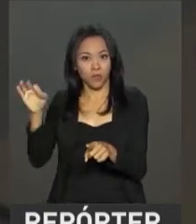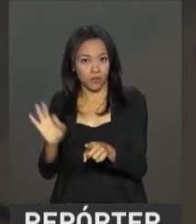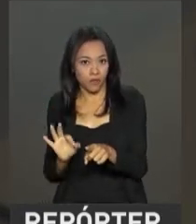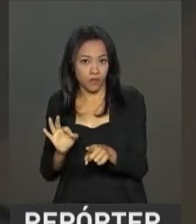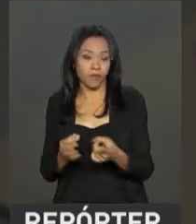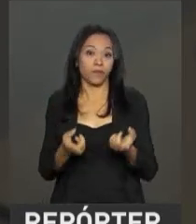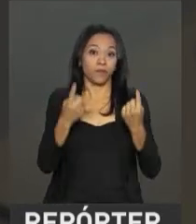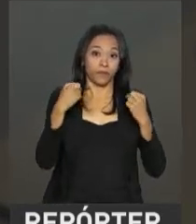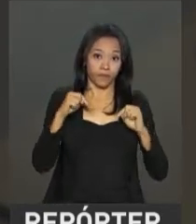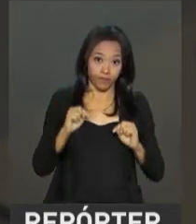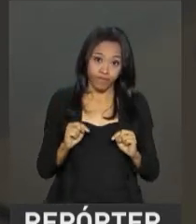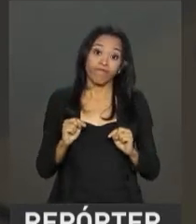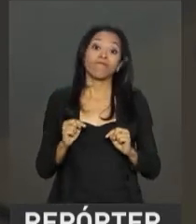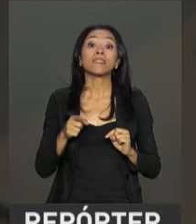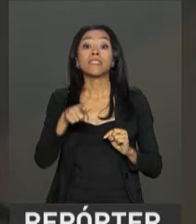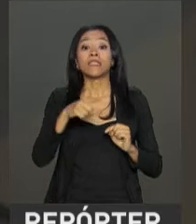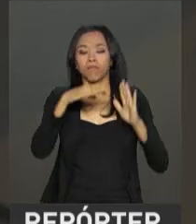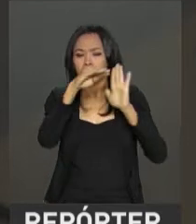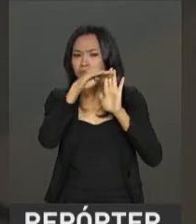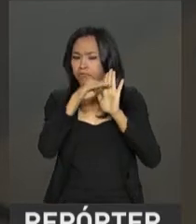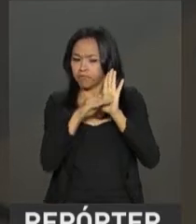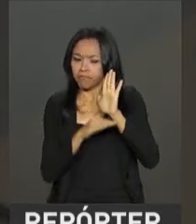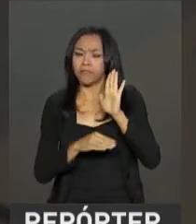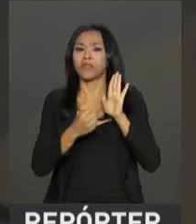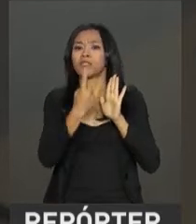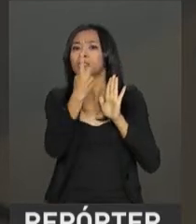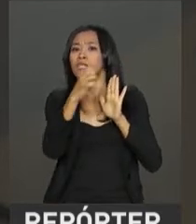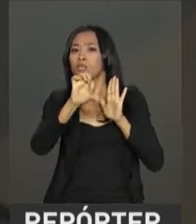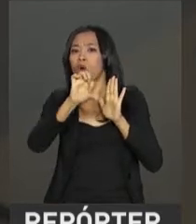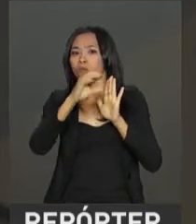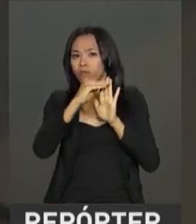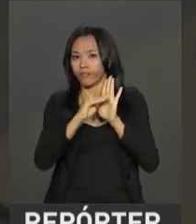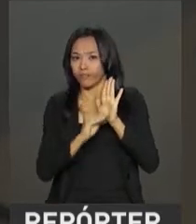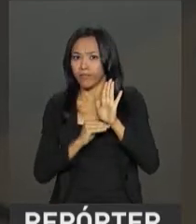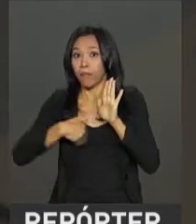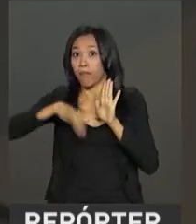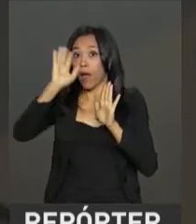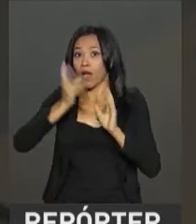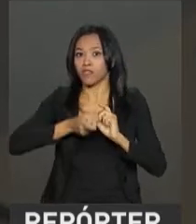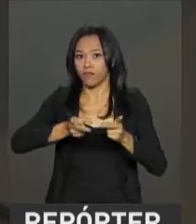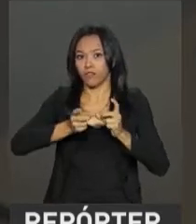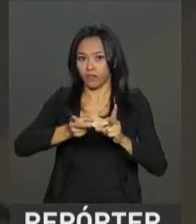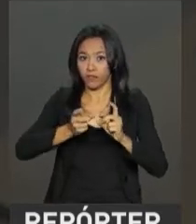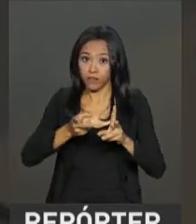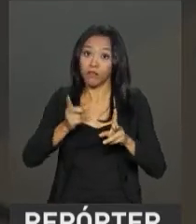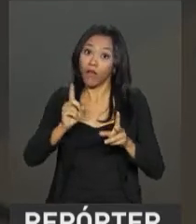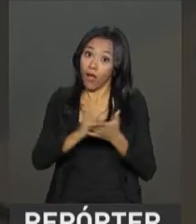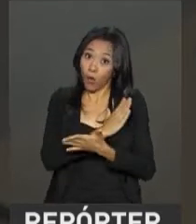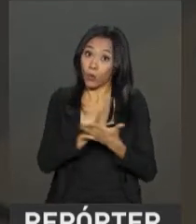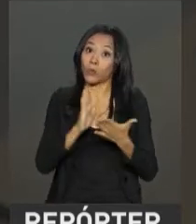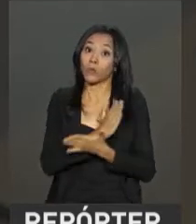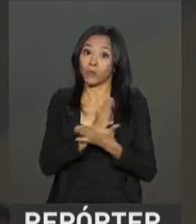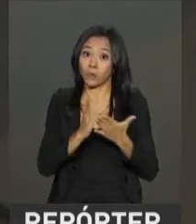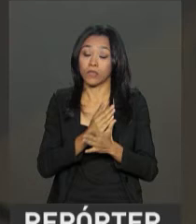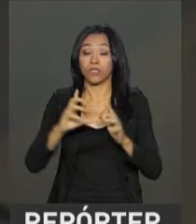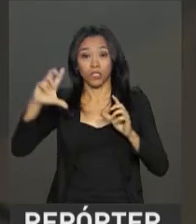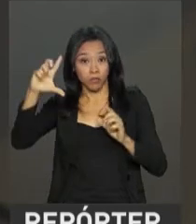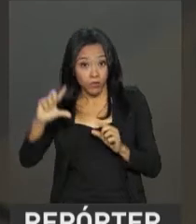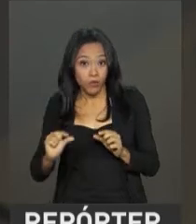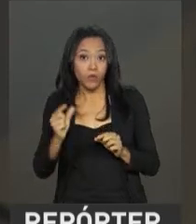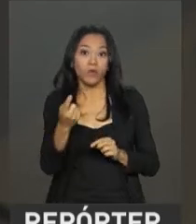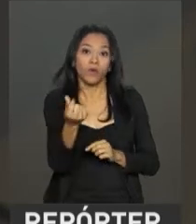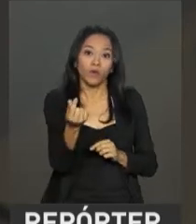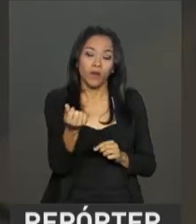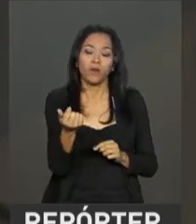0,67%. Ainda assim, na lista de 19 produtos mais comercializados nessa época, alguns itens baixaram seu